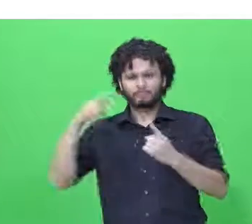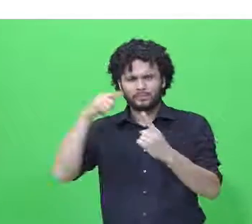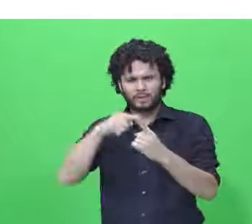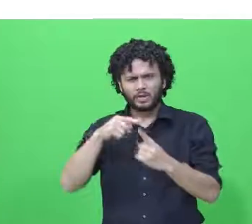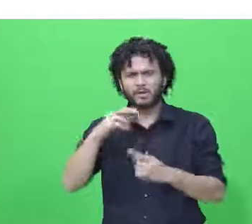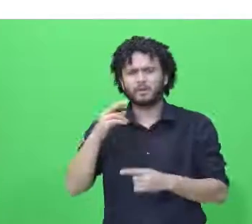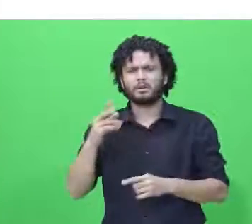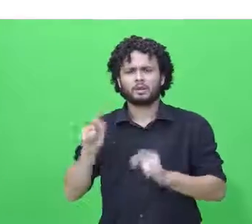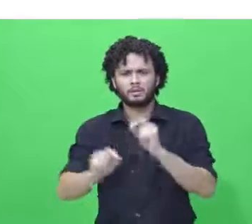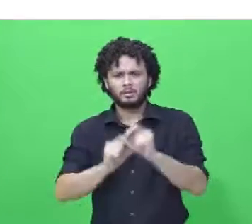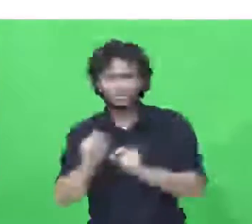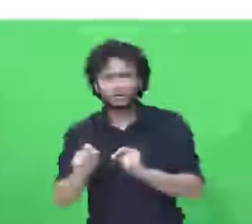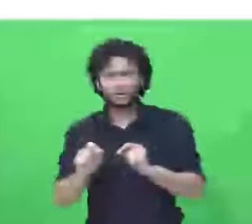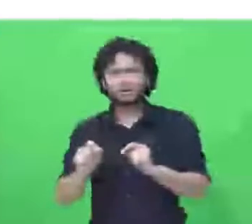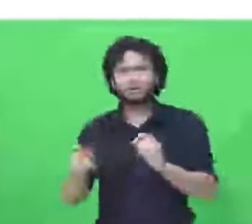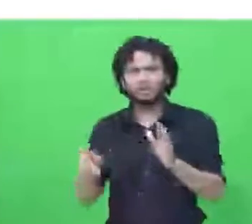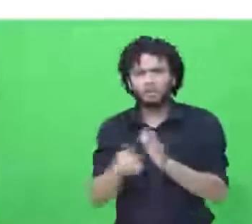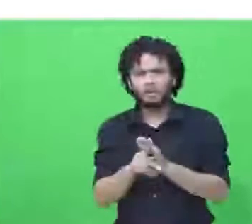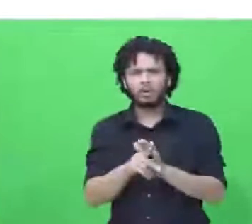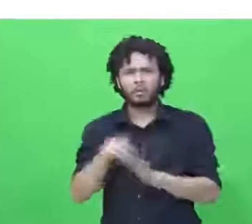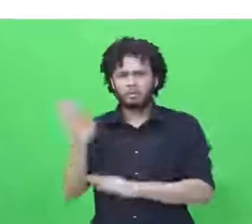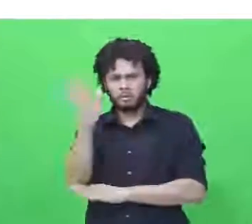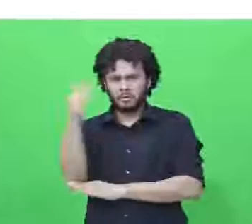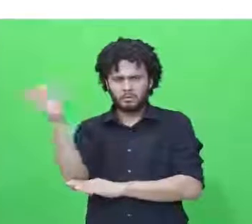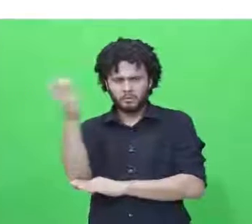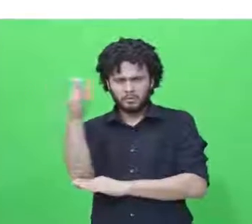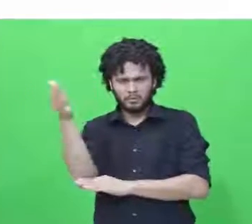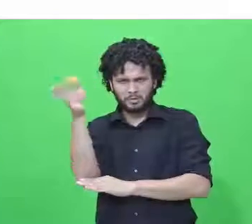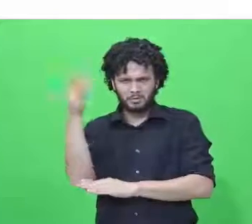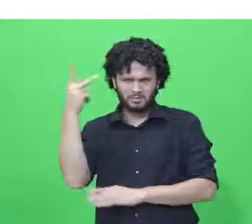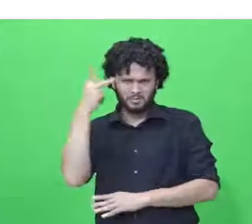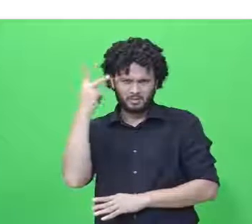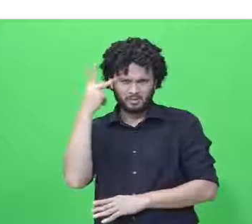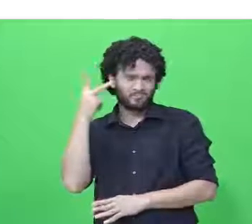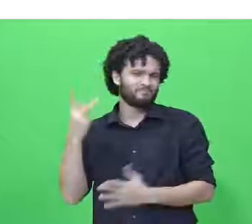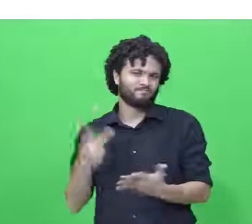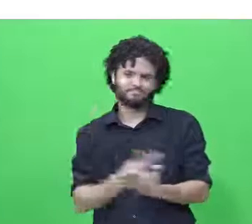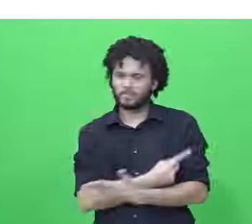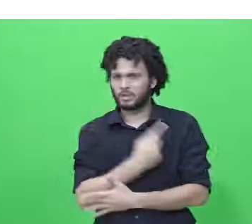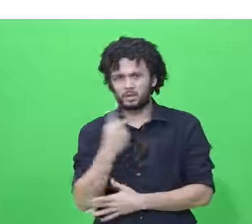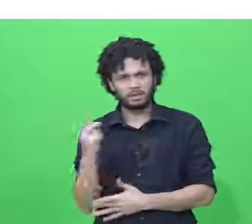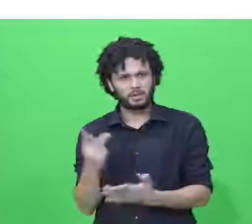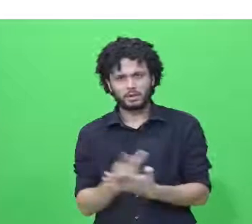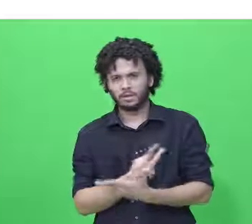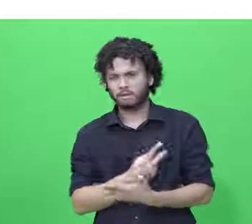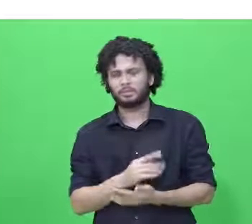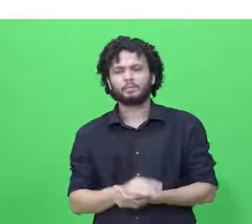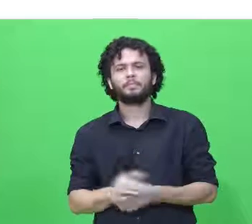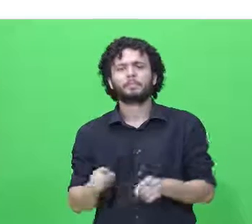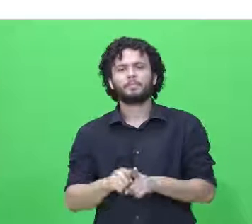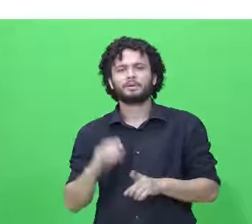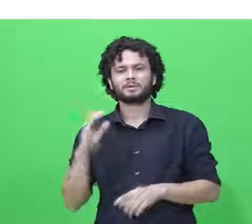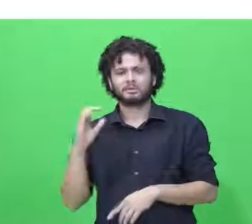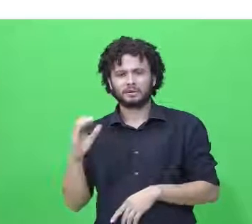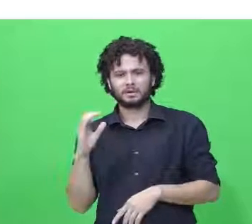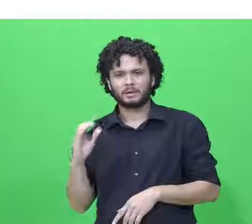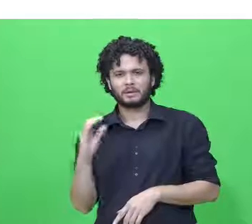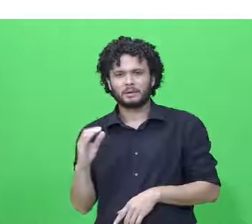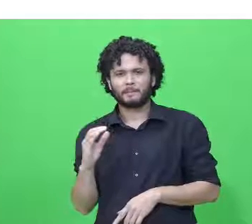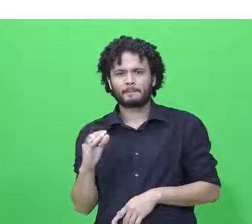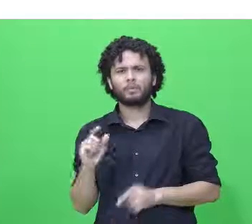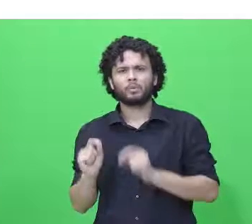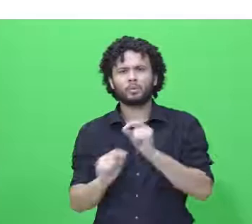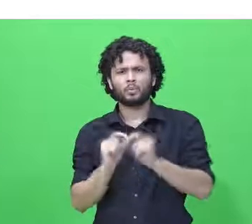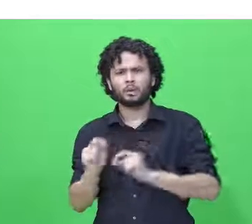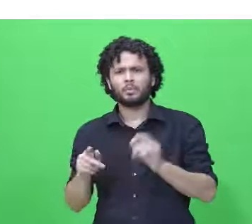republicanos indicados no destaque à bandeira paulistana, também não, né? A gente tem aí, letra C, ao protagonismo